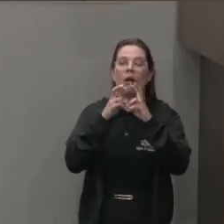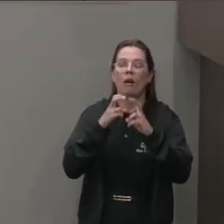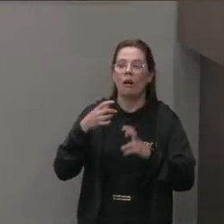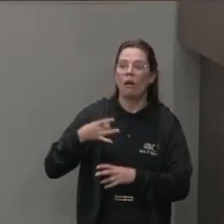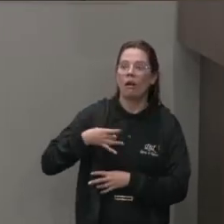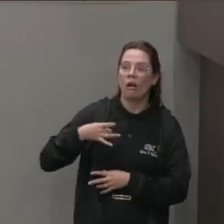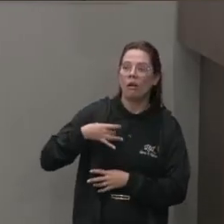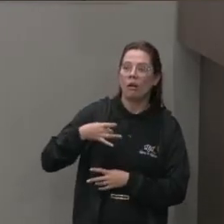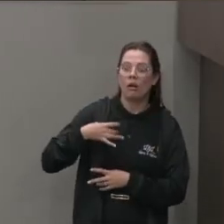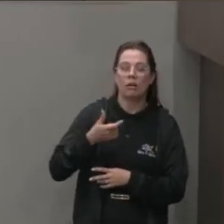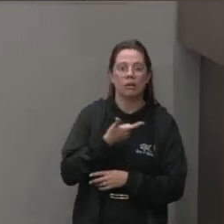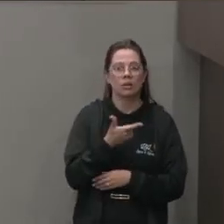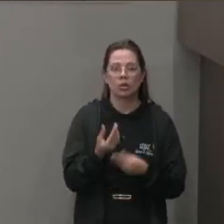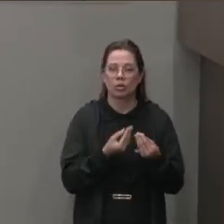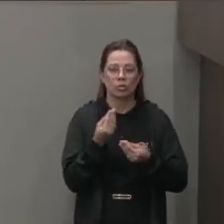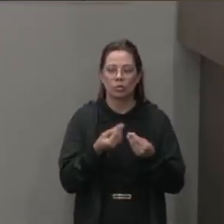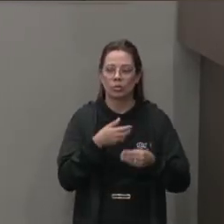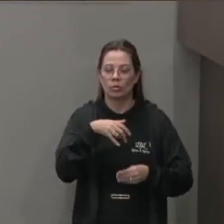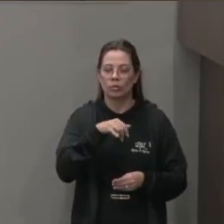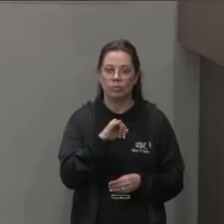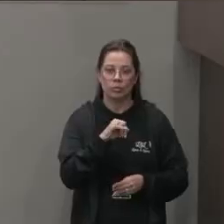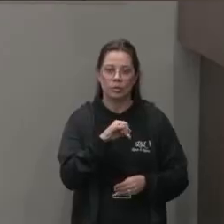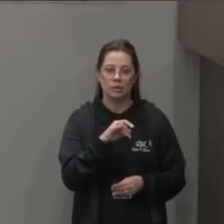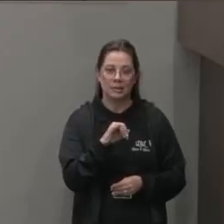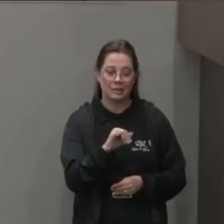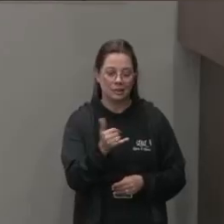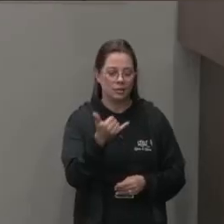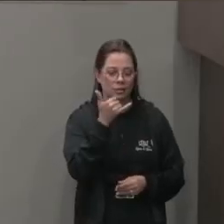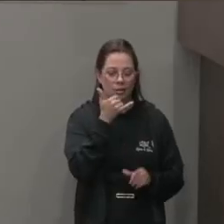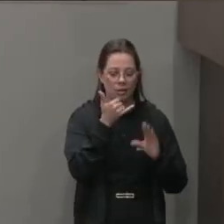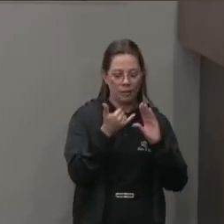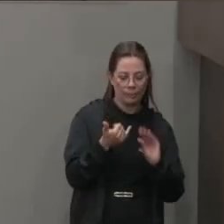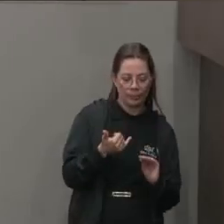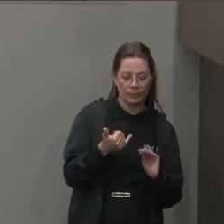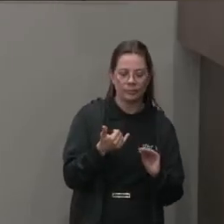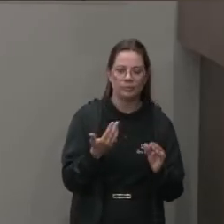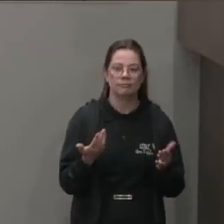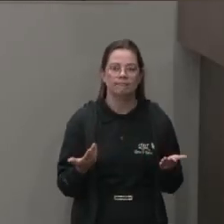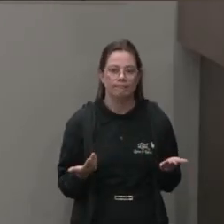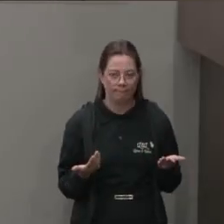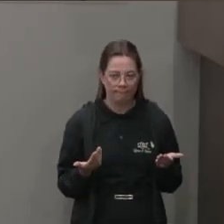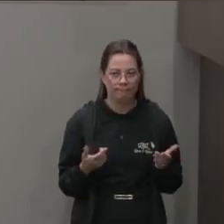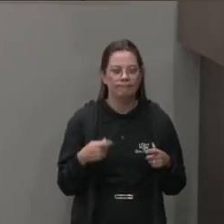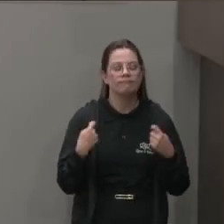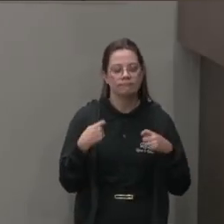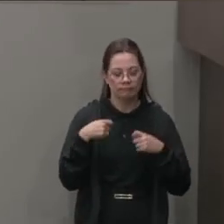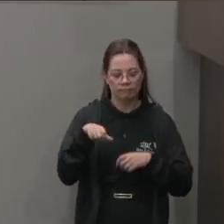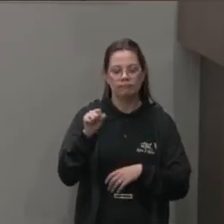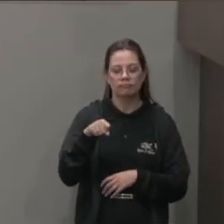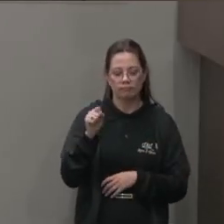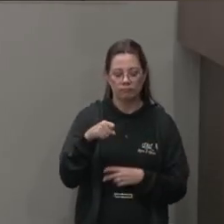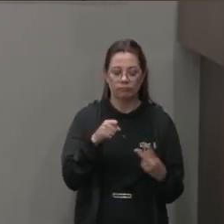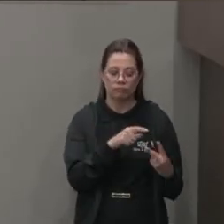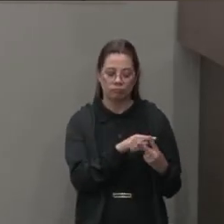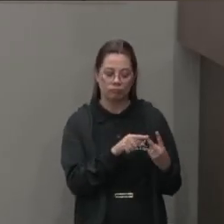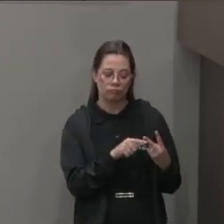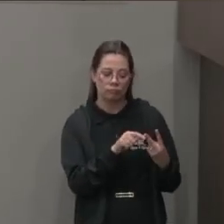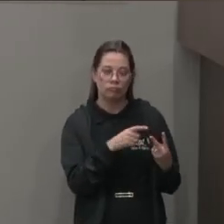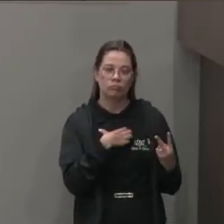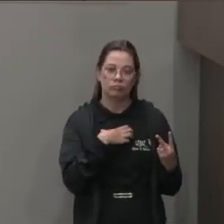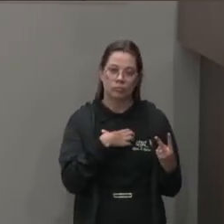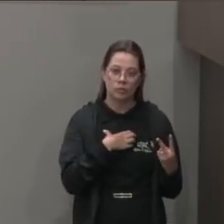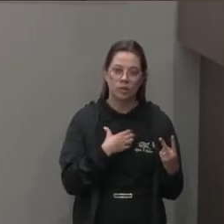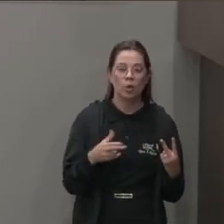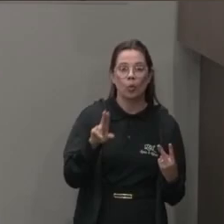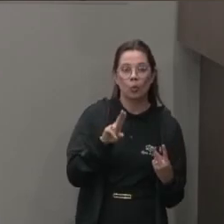o socorro e não vai conseguir se não tiver botão no local do trabalho, né? Eu acredito que tem que estar, sim, nas duas formas, então, ou seja,